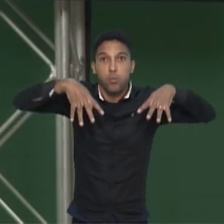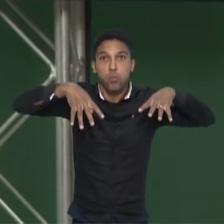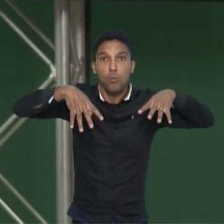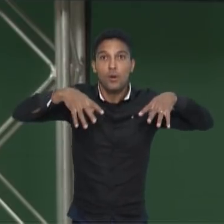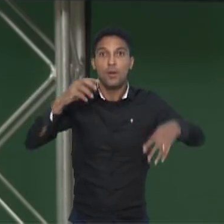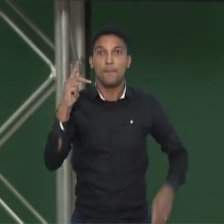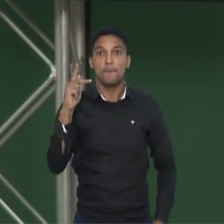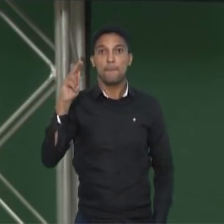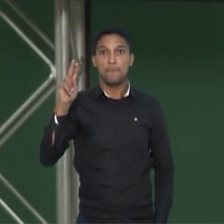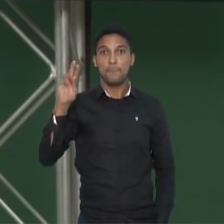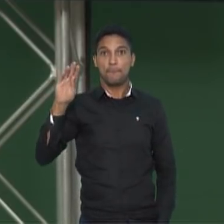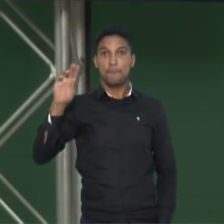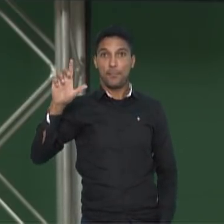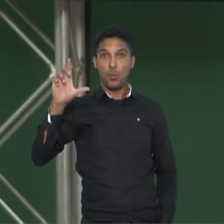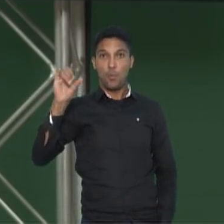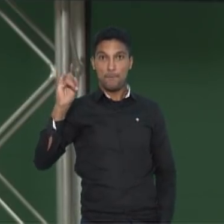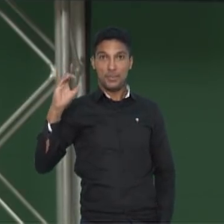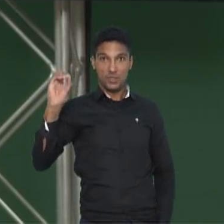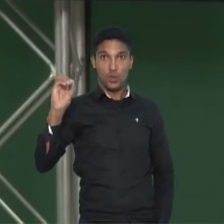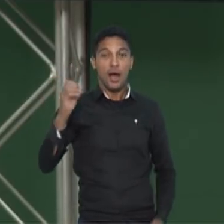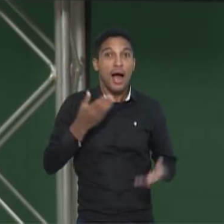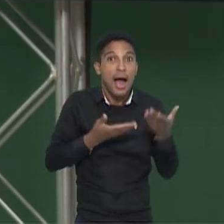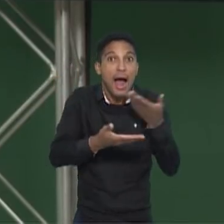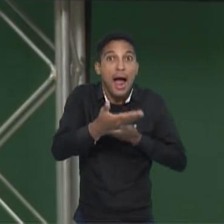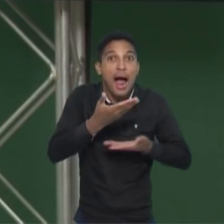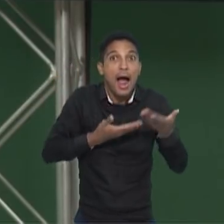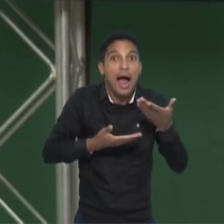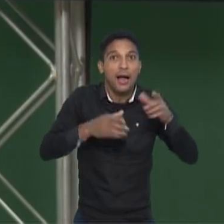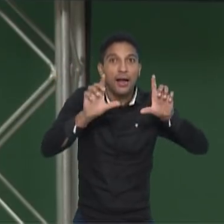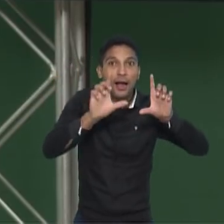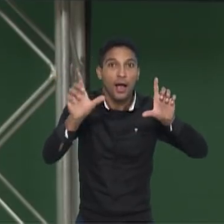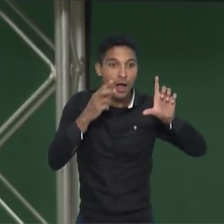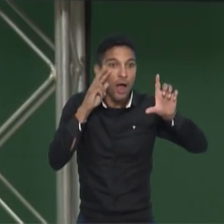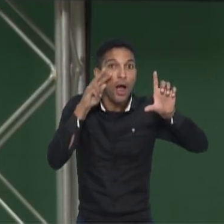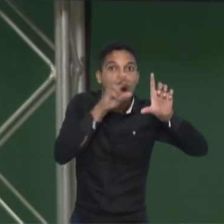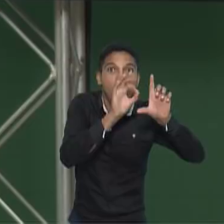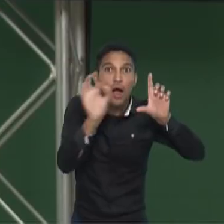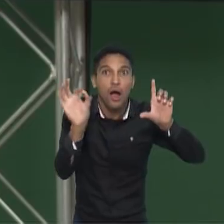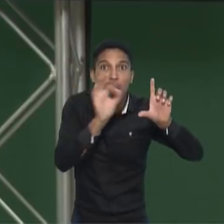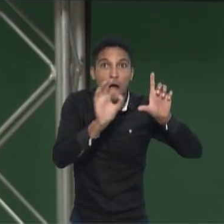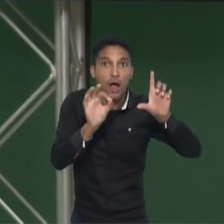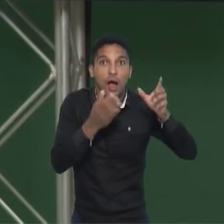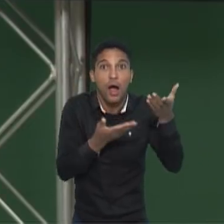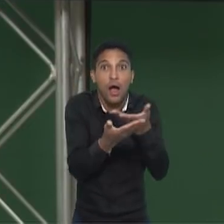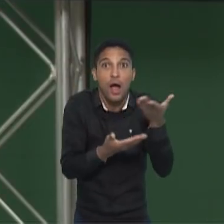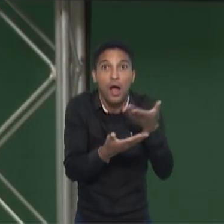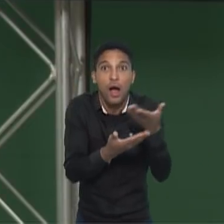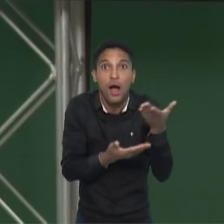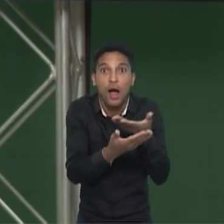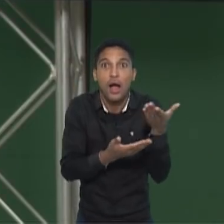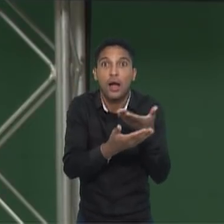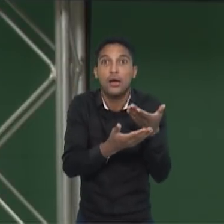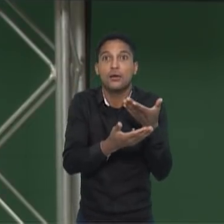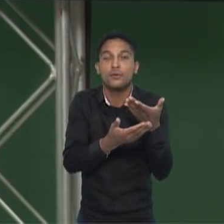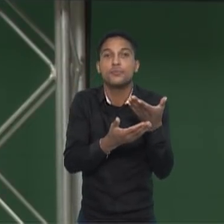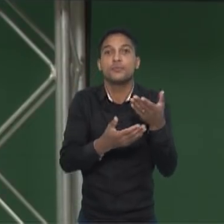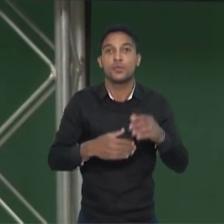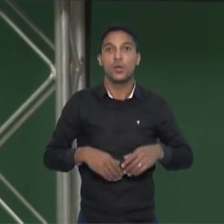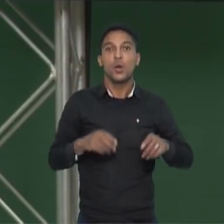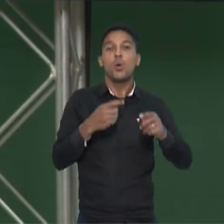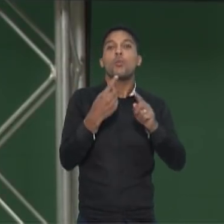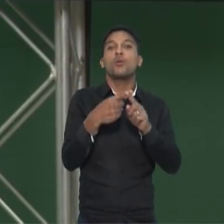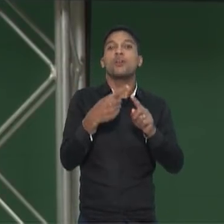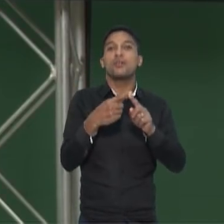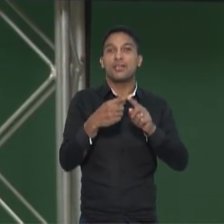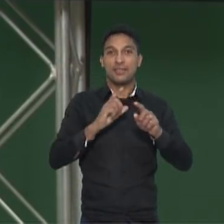de serem divididos ali a narrativa em capítulos ou episódios, ou mesmo temporadas, isso facilita com